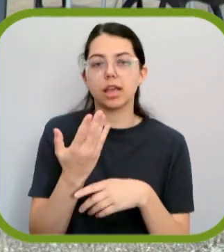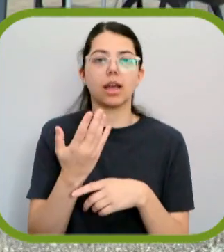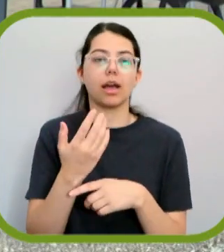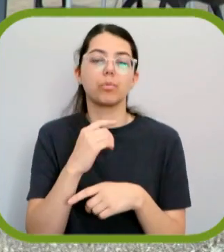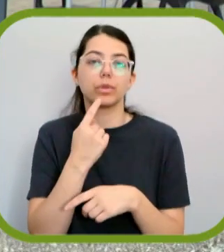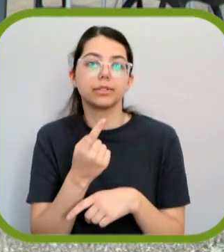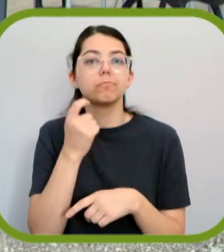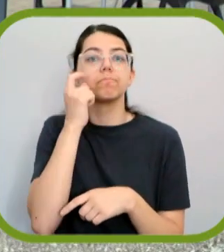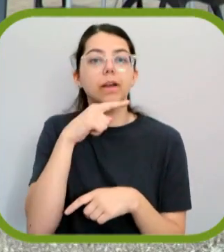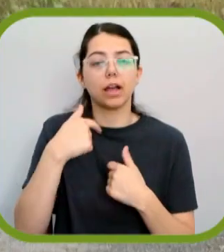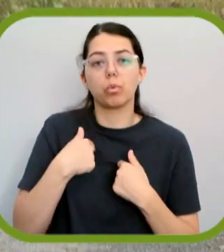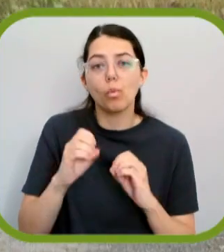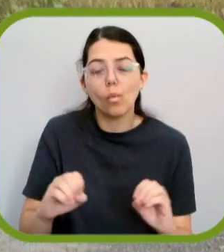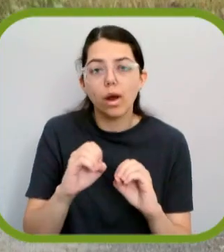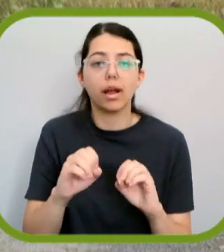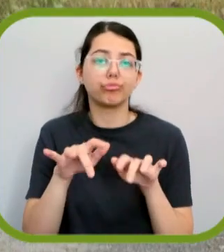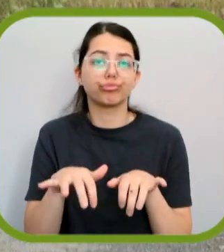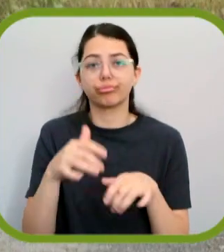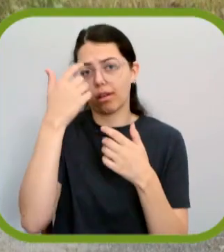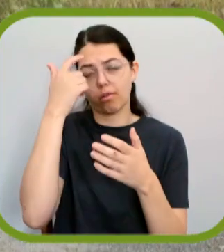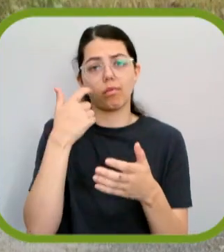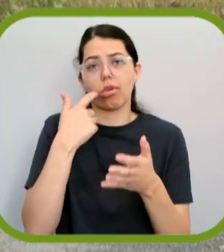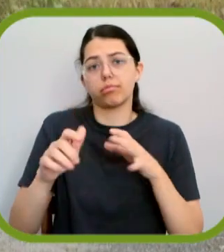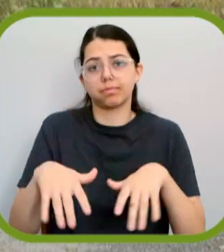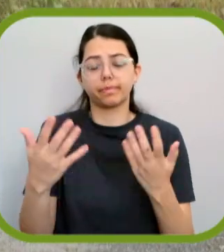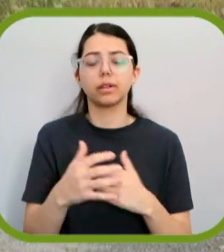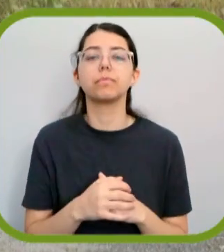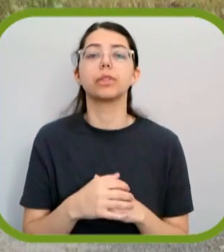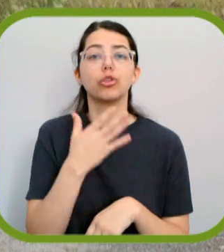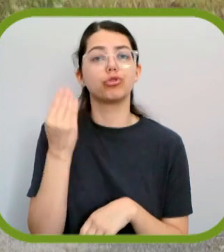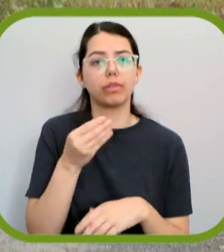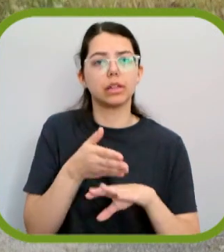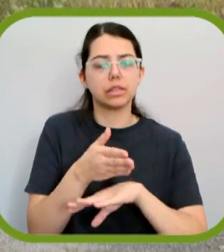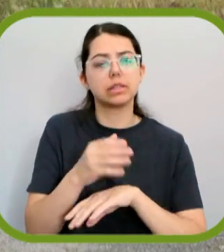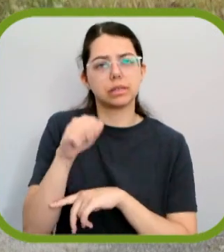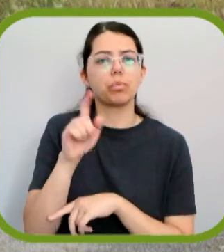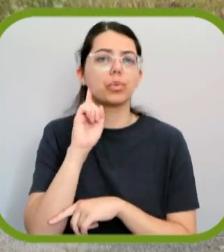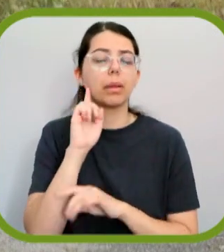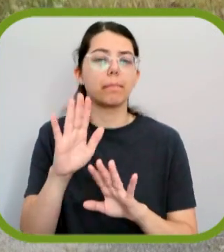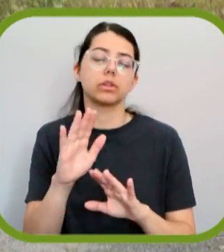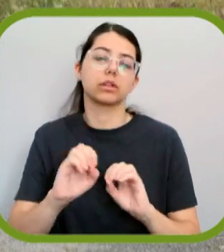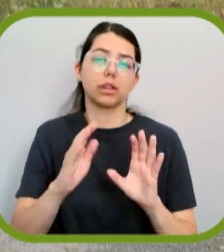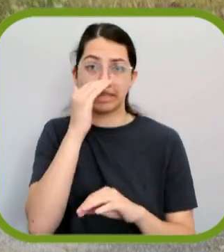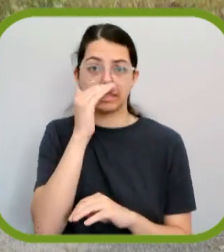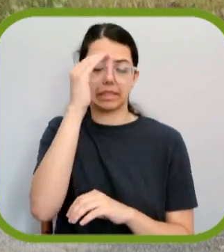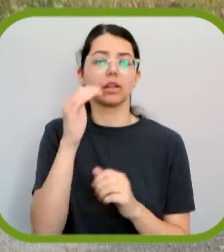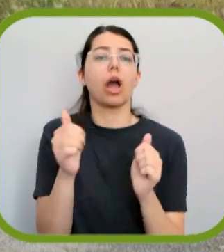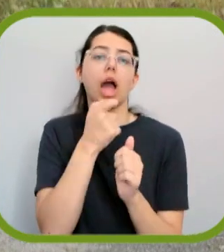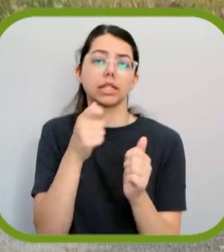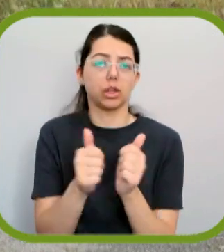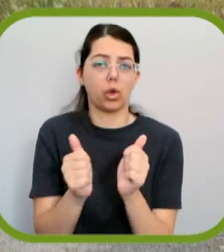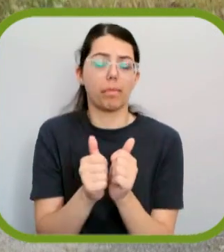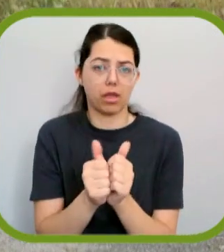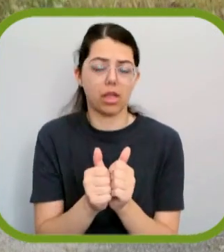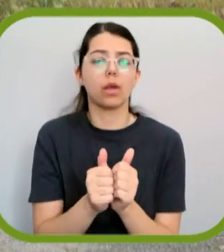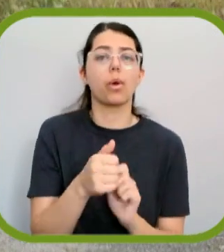dizerem quem são e escrever o que quiserem. Acho que é importante eles também poderem, desde novos, acederem, mas claro que a partir de uma